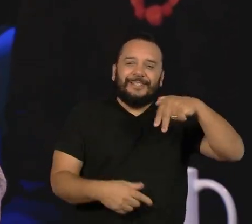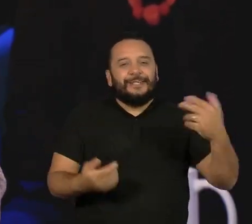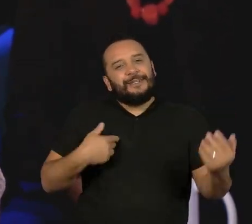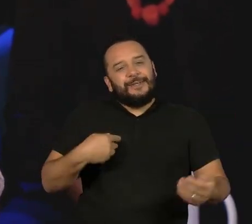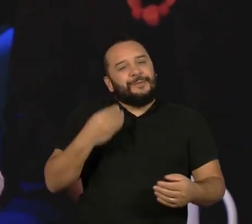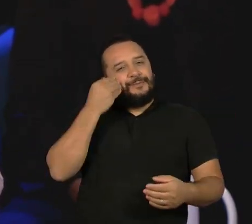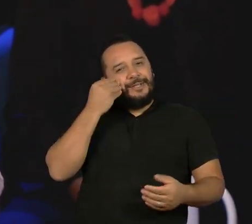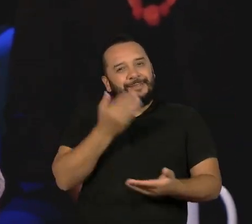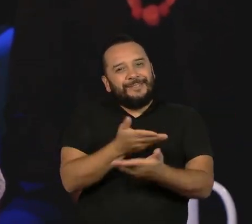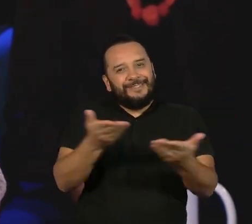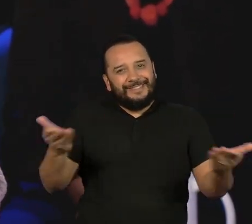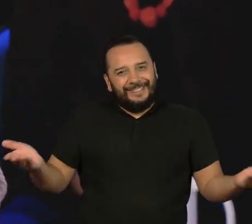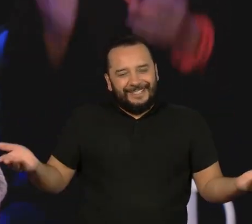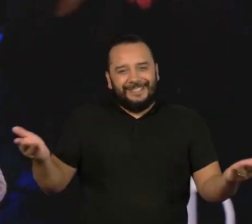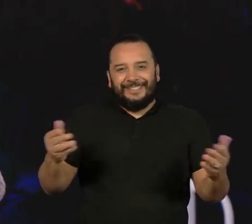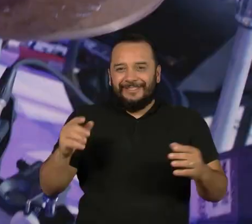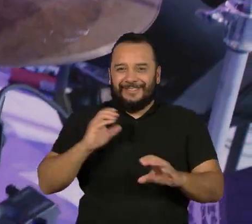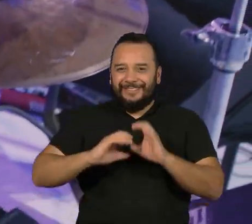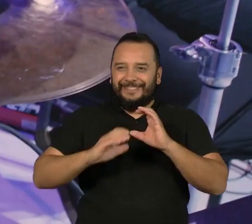beijo no seu coração.